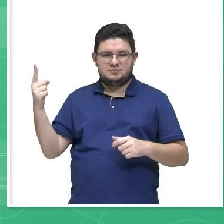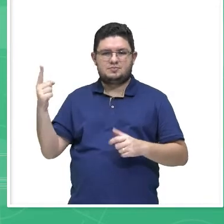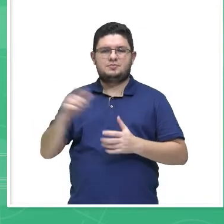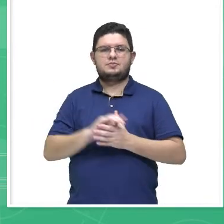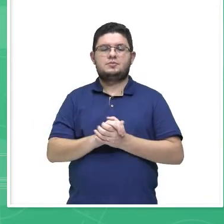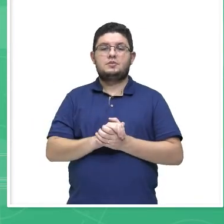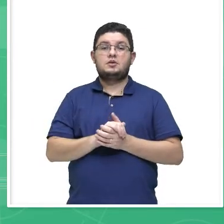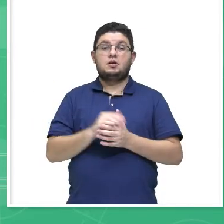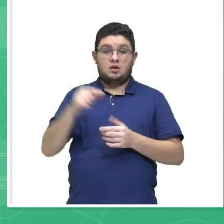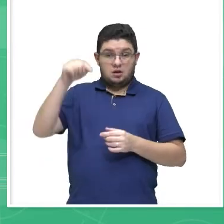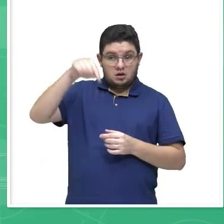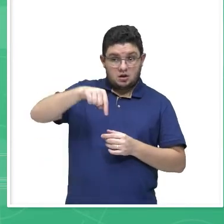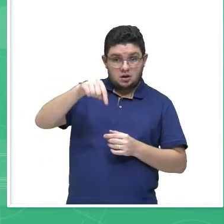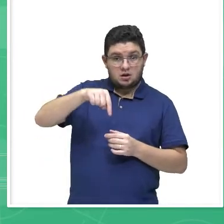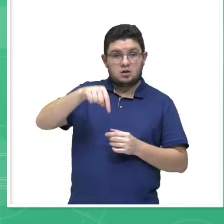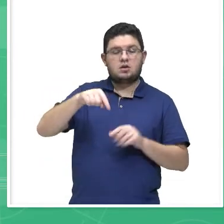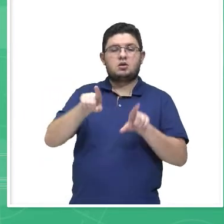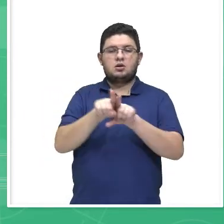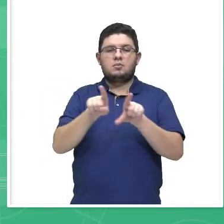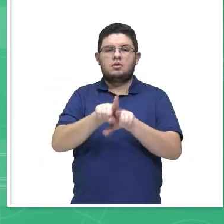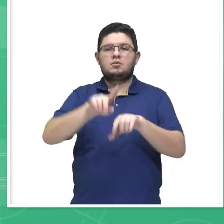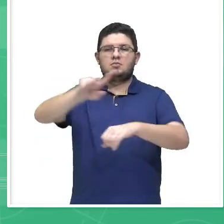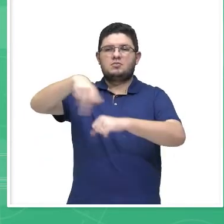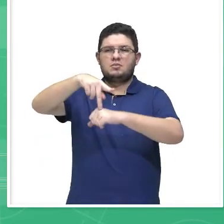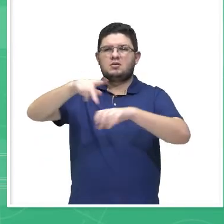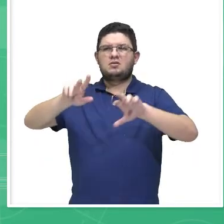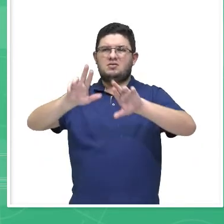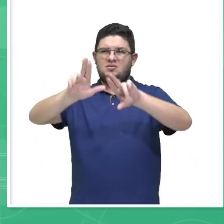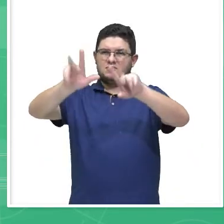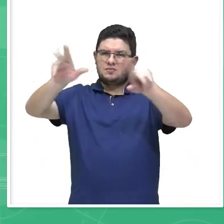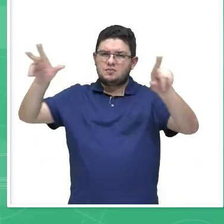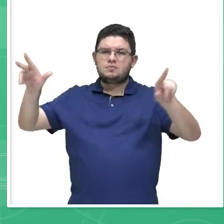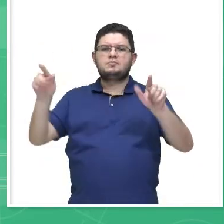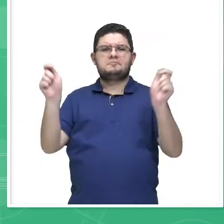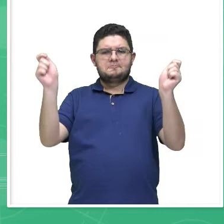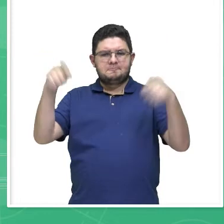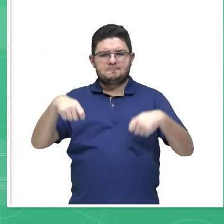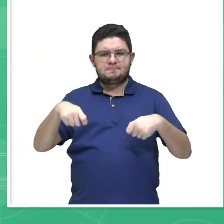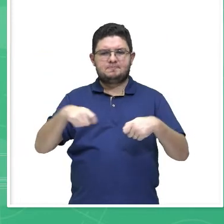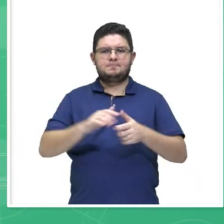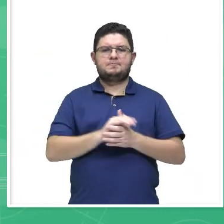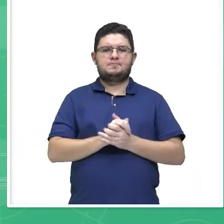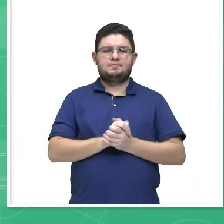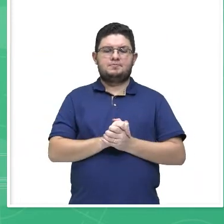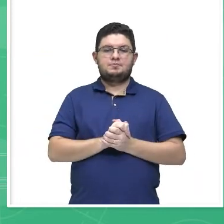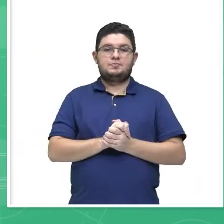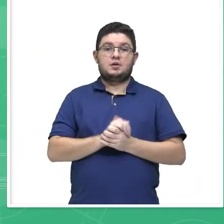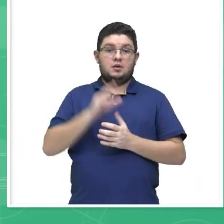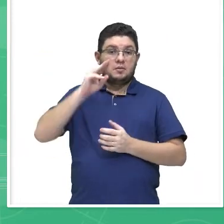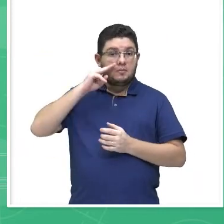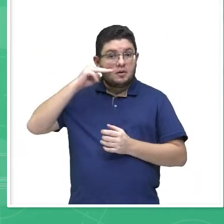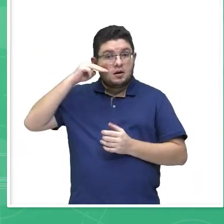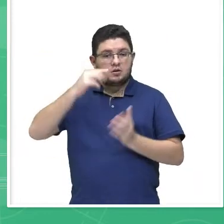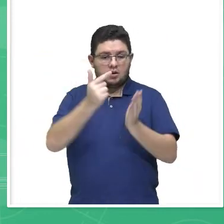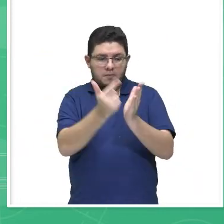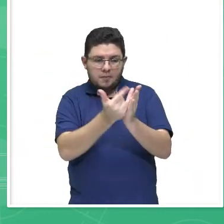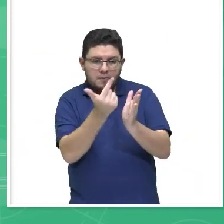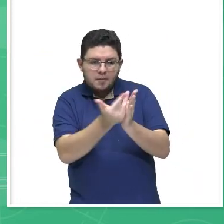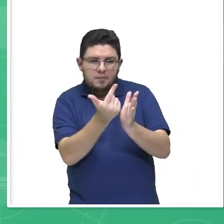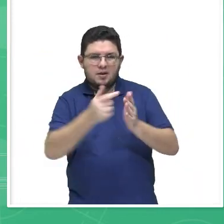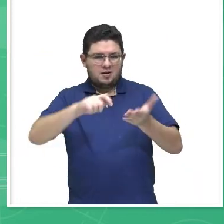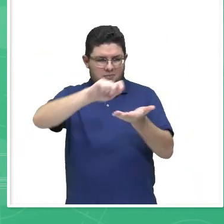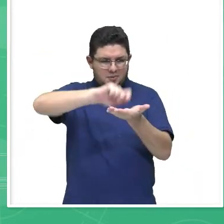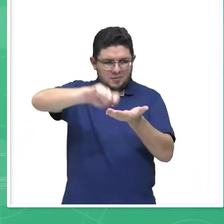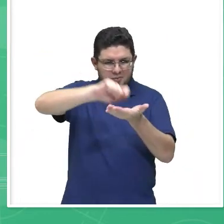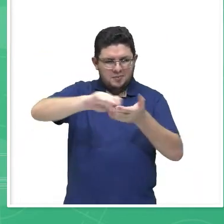a sociedade internacional como um todo. A obra de Marx, seus conceitos e suas